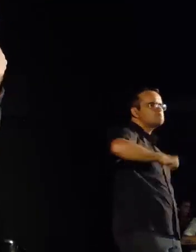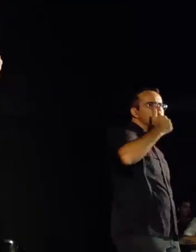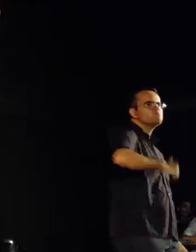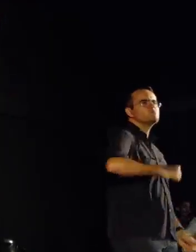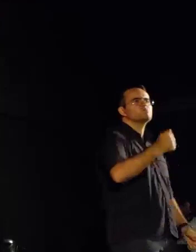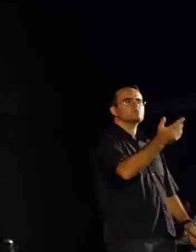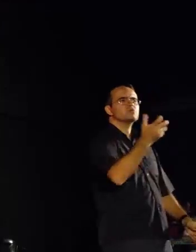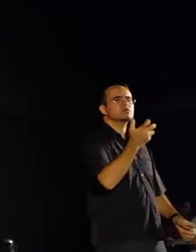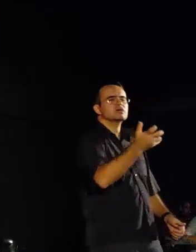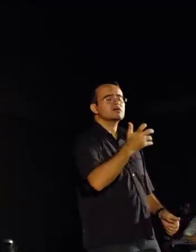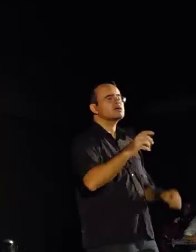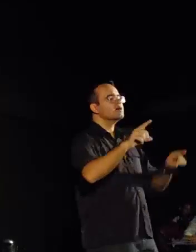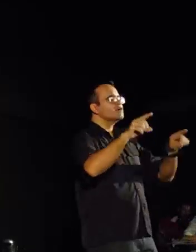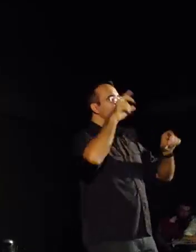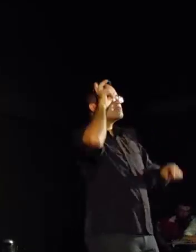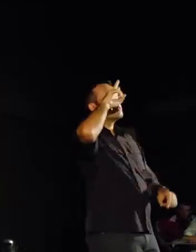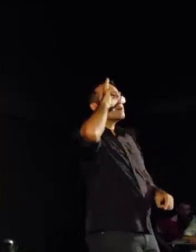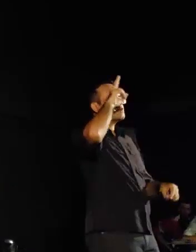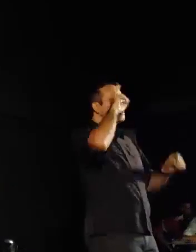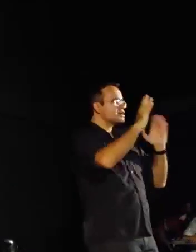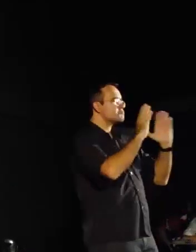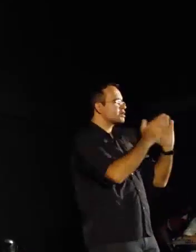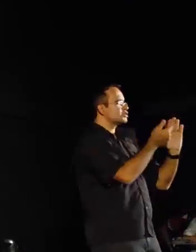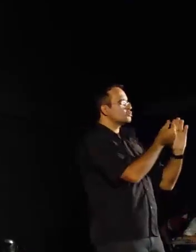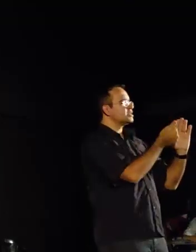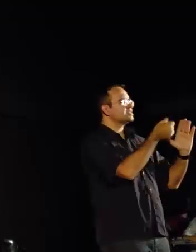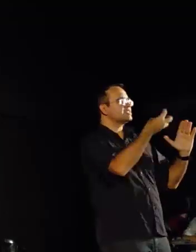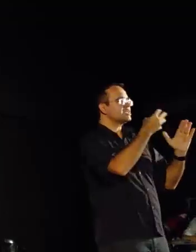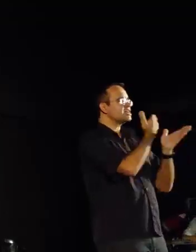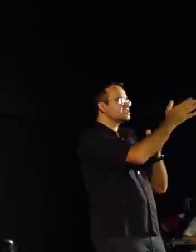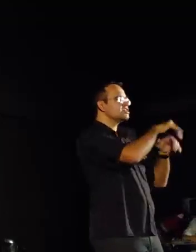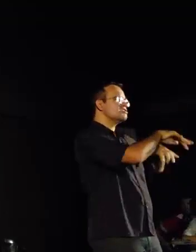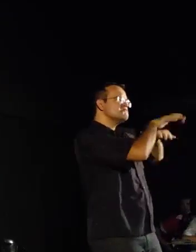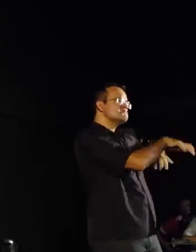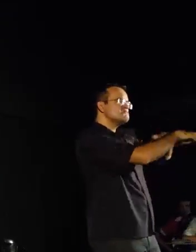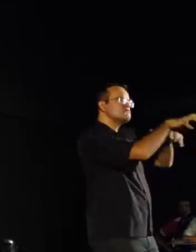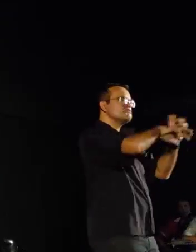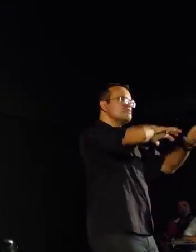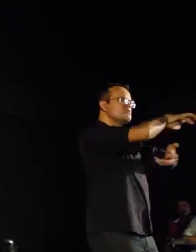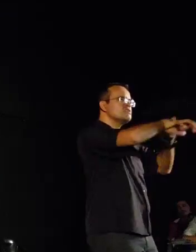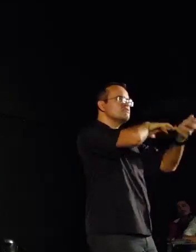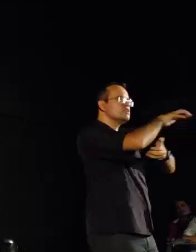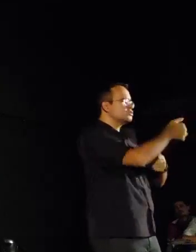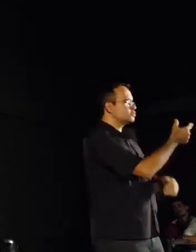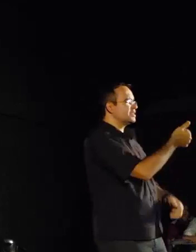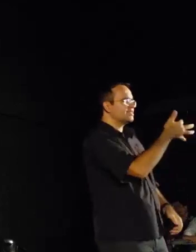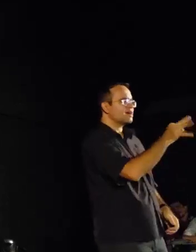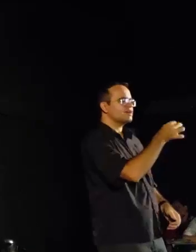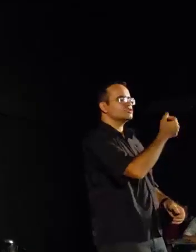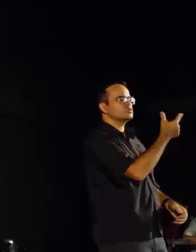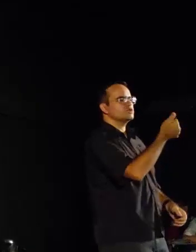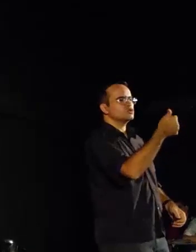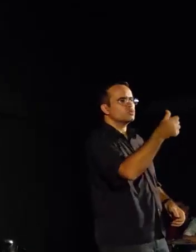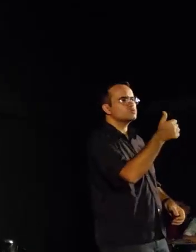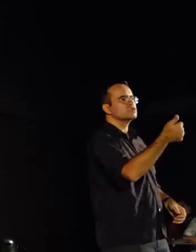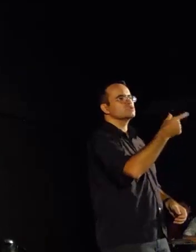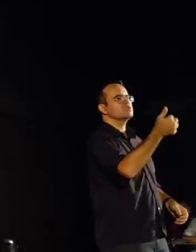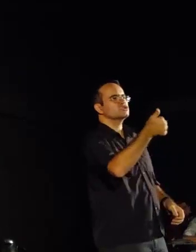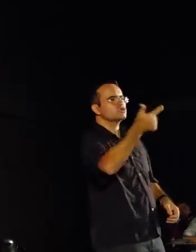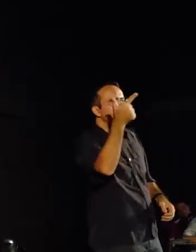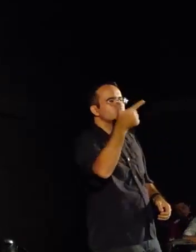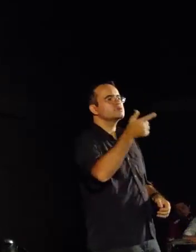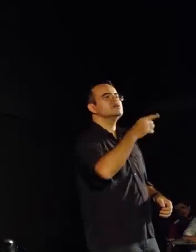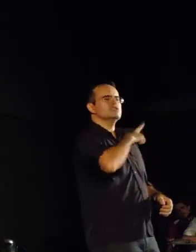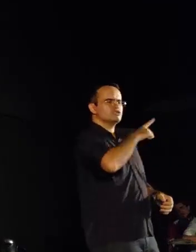uma coisa. Lembrem, vocês vão lembrar disso também comigo. Em 2010, 2011, 2012, e todas as pesquisas demonstram